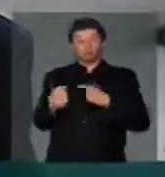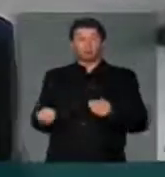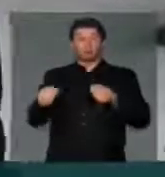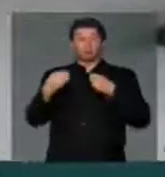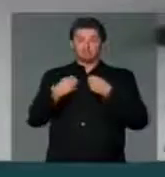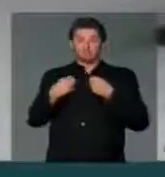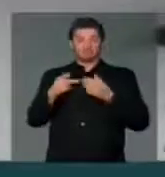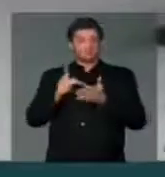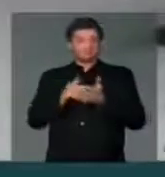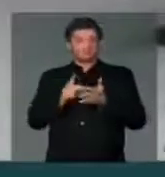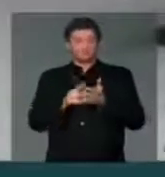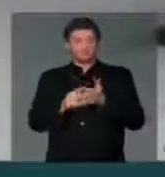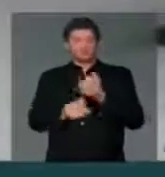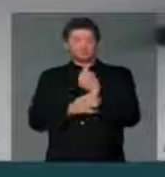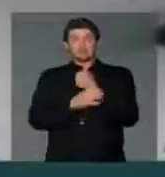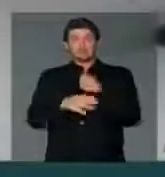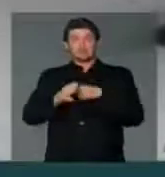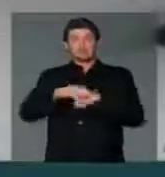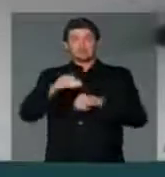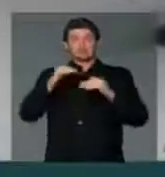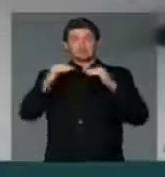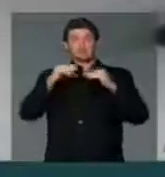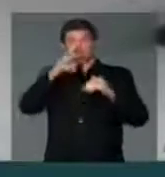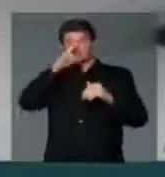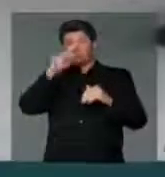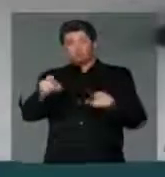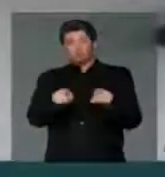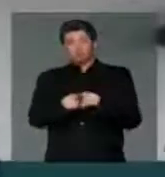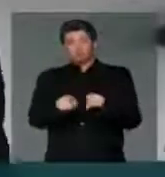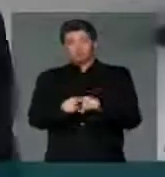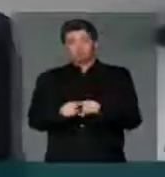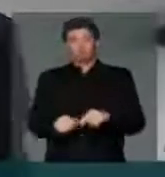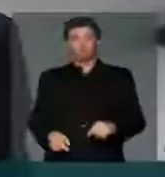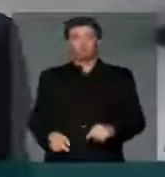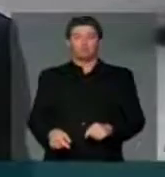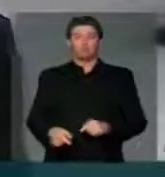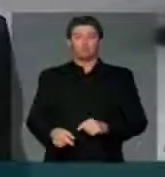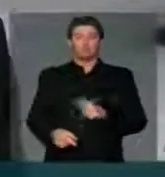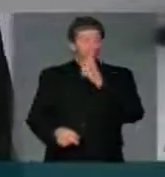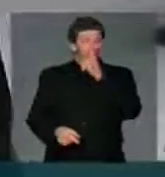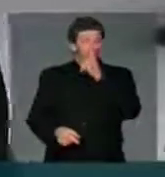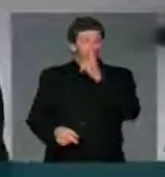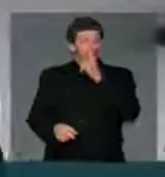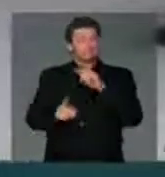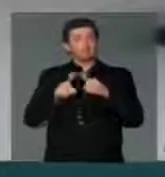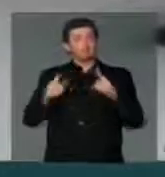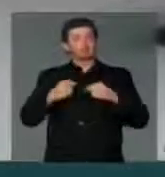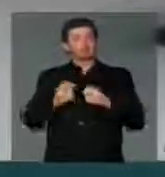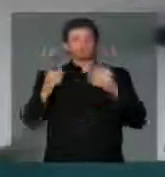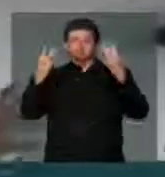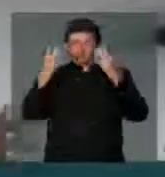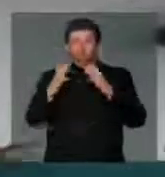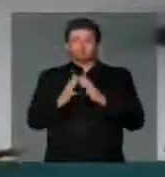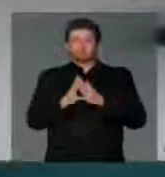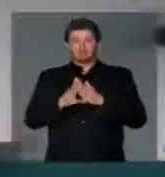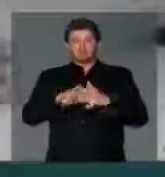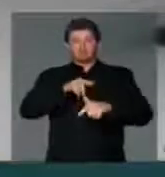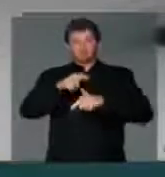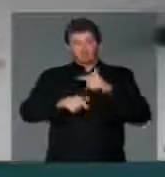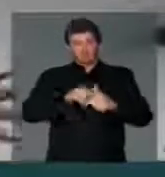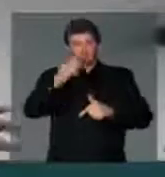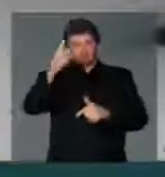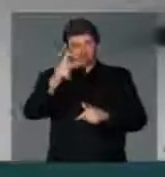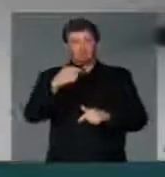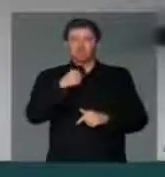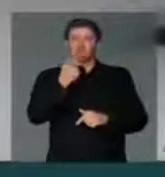mim realmente uma segurança e uma estabilidade muito grande na minha caminhada. Mas lhe parabenizo, deputado, pela sua atuação. Já